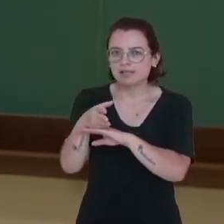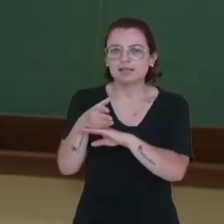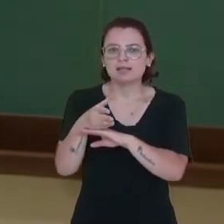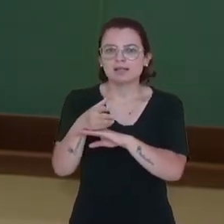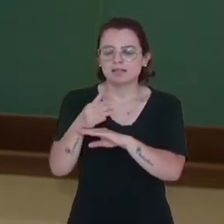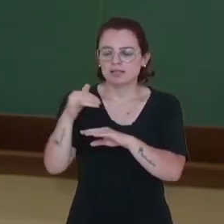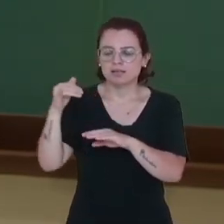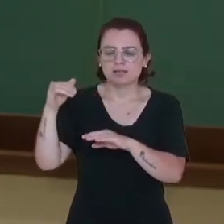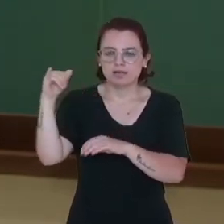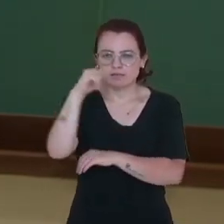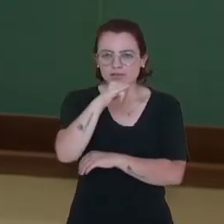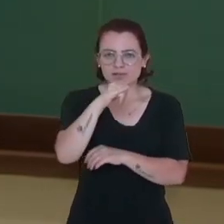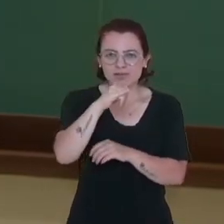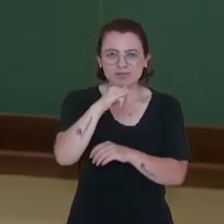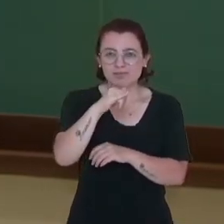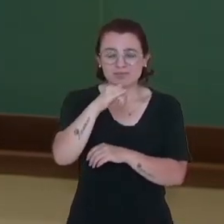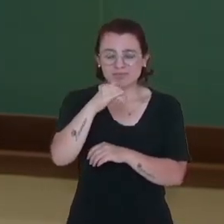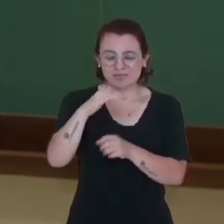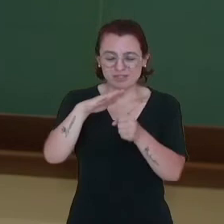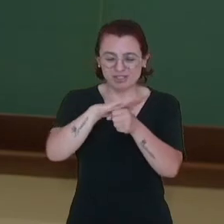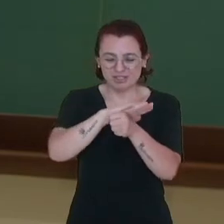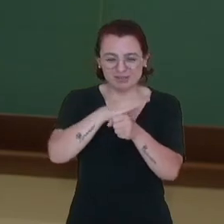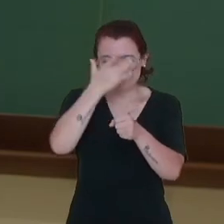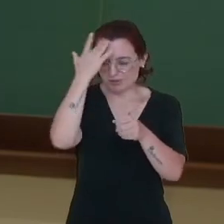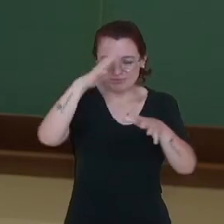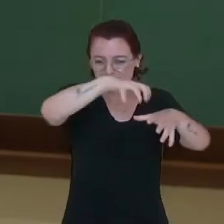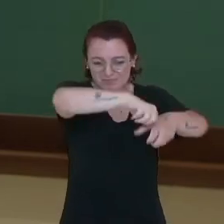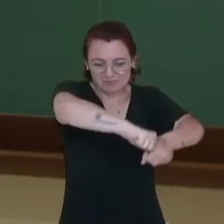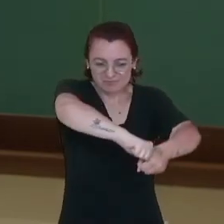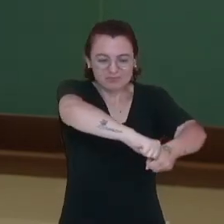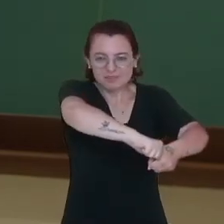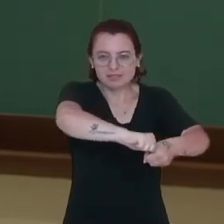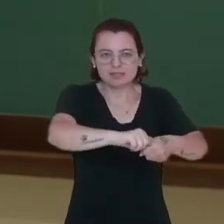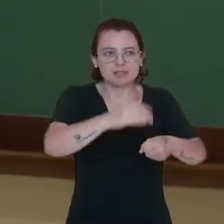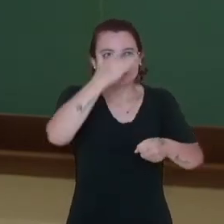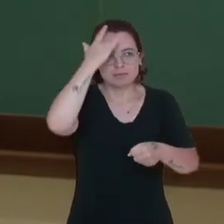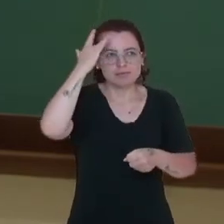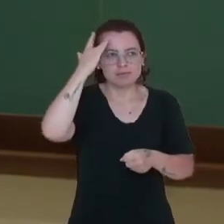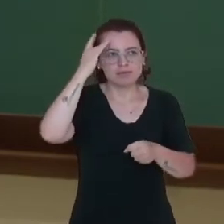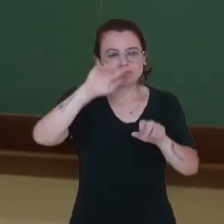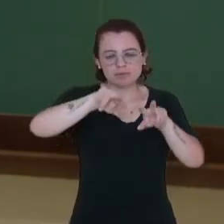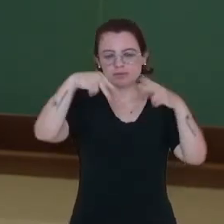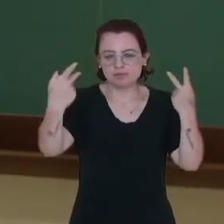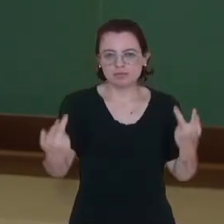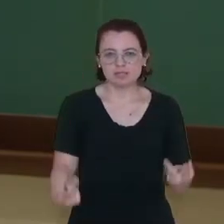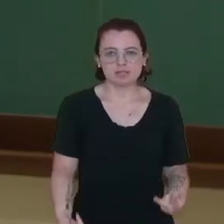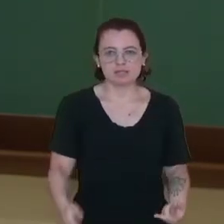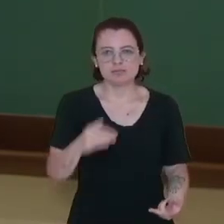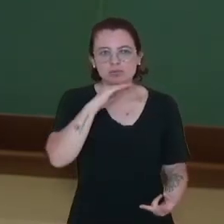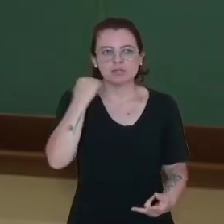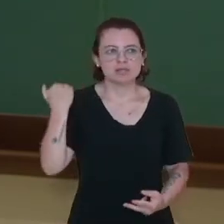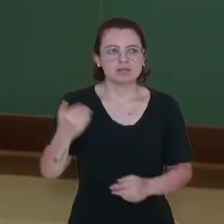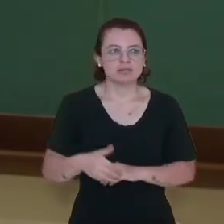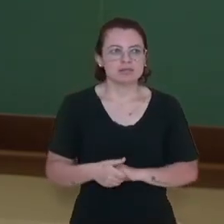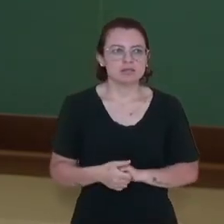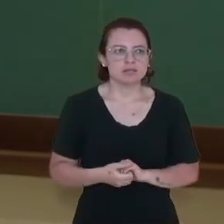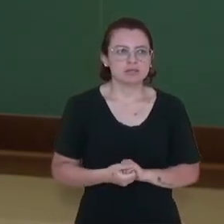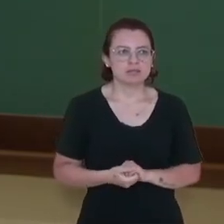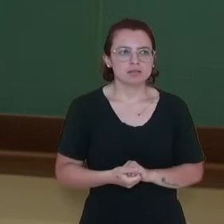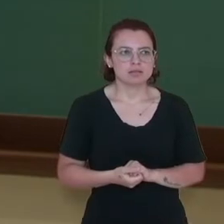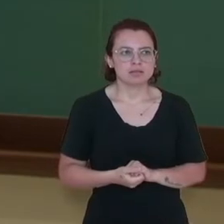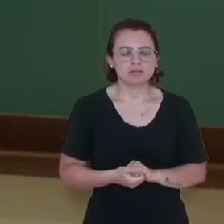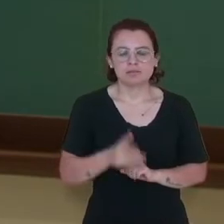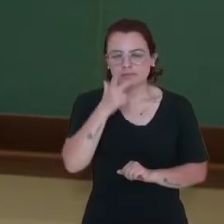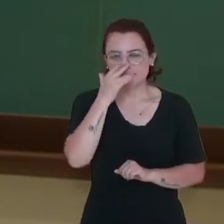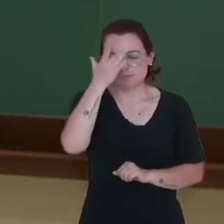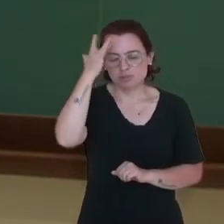cheia, ficaram se agarrando para o lado de fora da aeronave. E quando o avião decolou, obviamente, as pessoas caíram e morreram. Olha só o